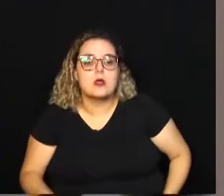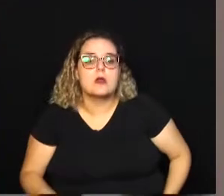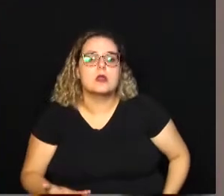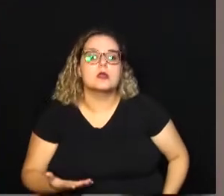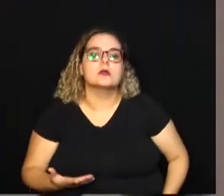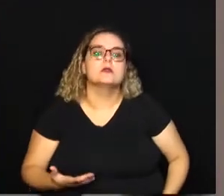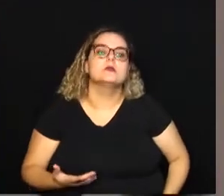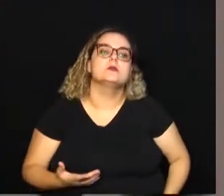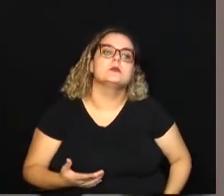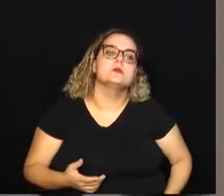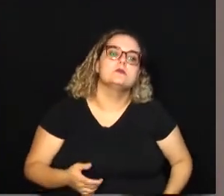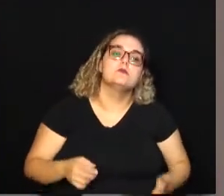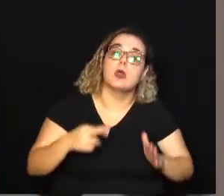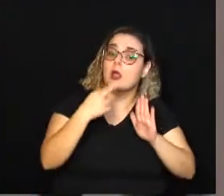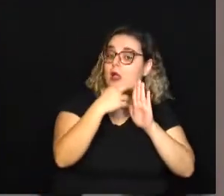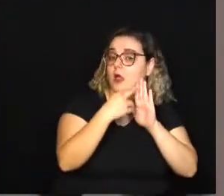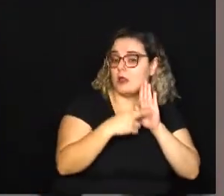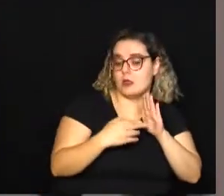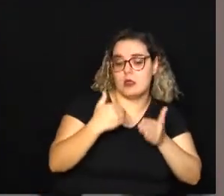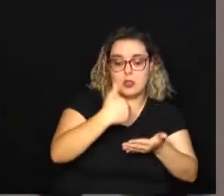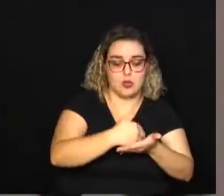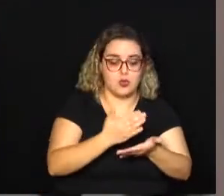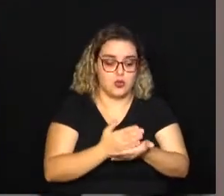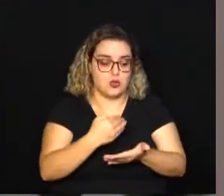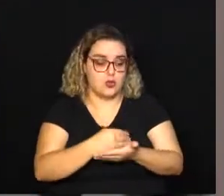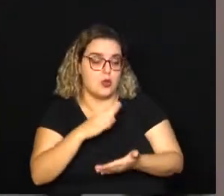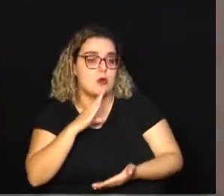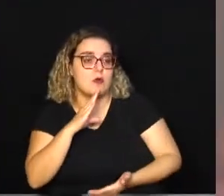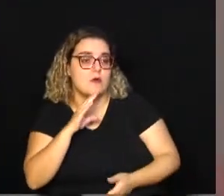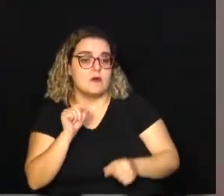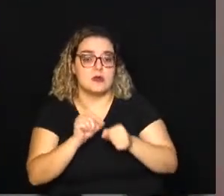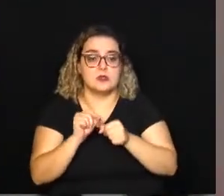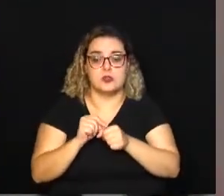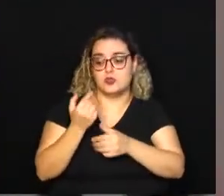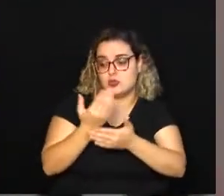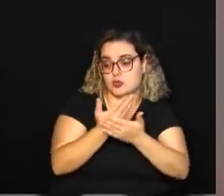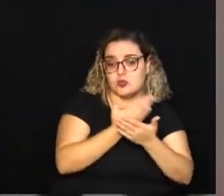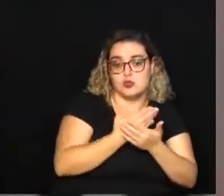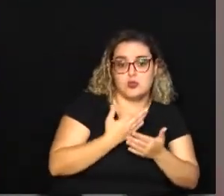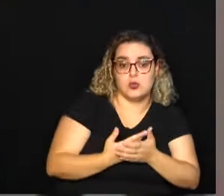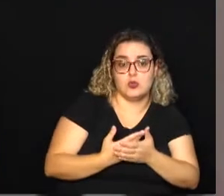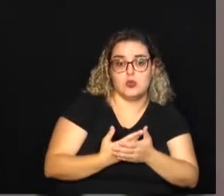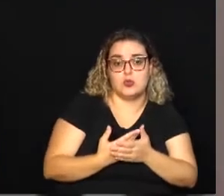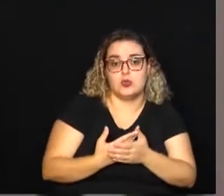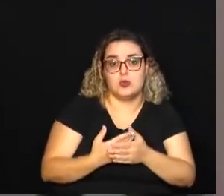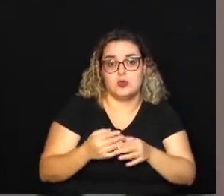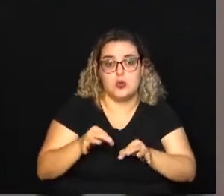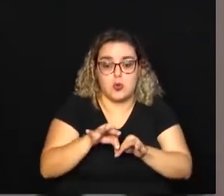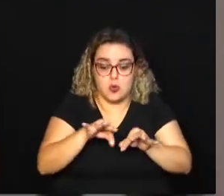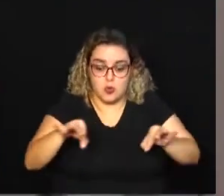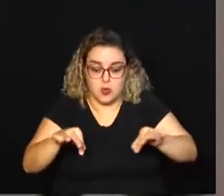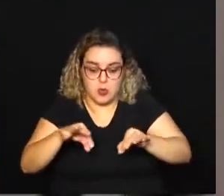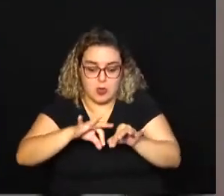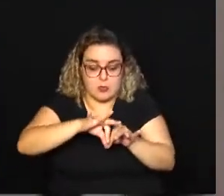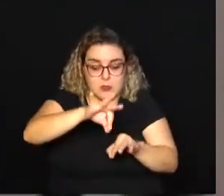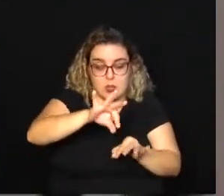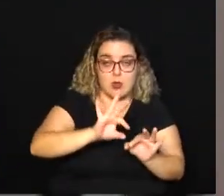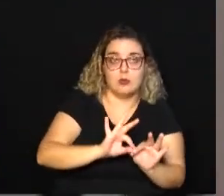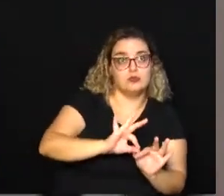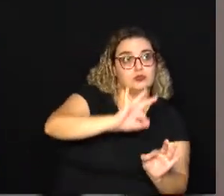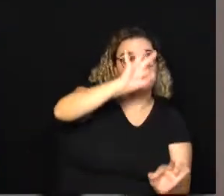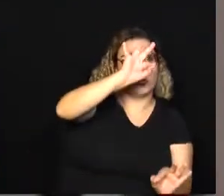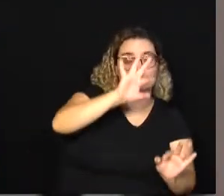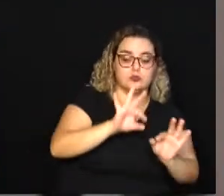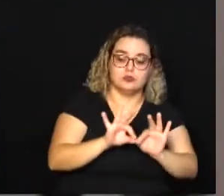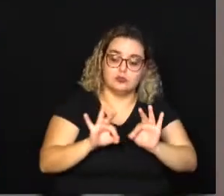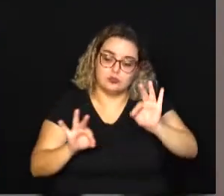fazendo receita de bolo, fazendo um estudo, por exemplo, métrico do lugar onde a gente mora, da altura dos nossos